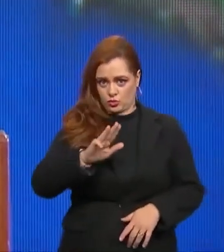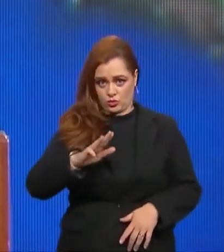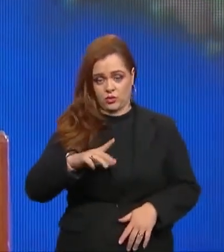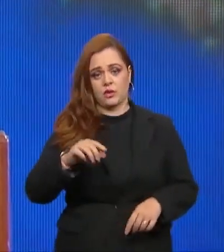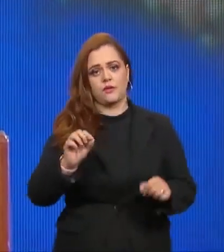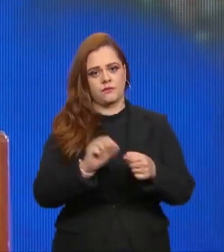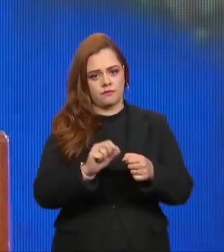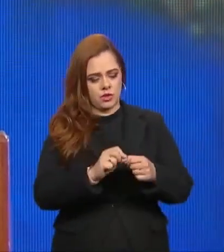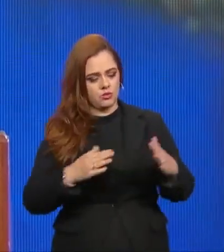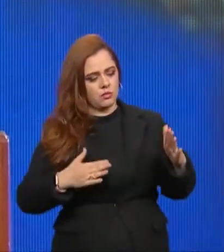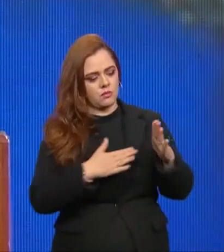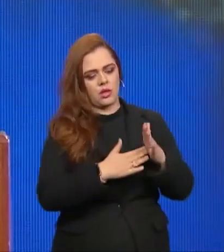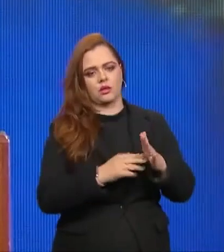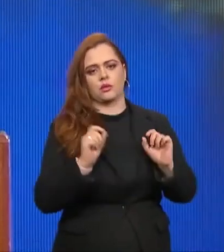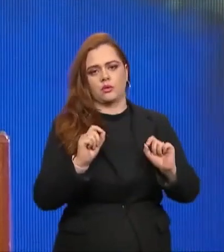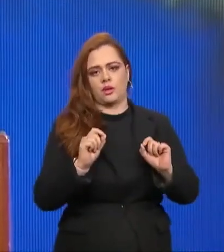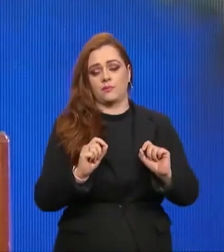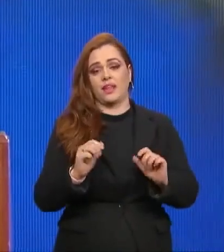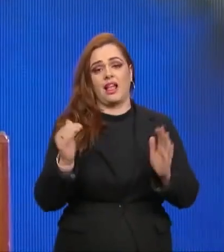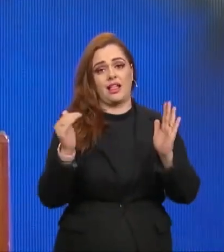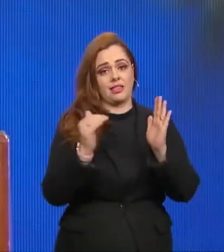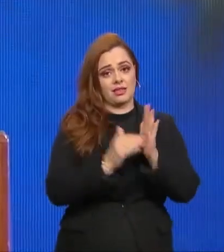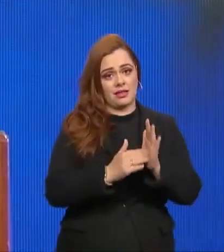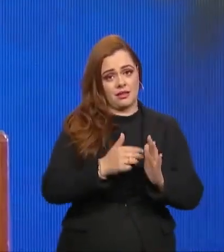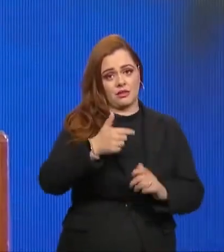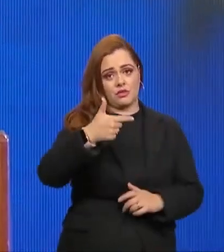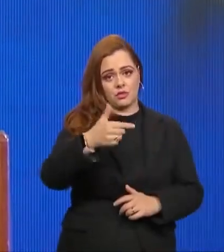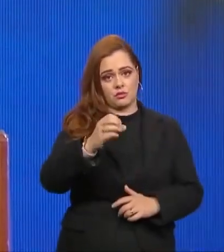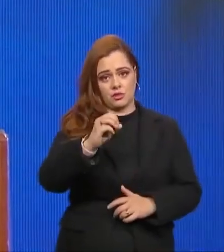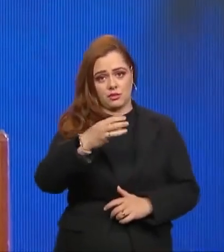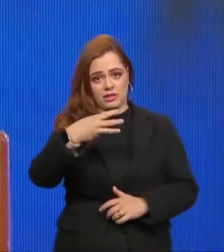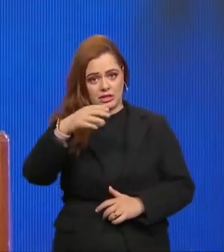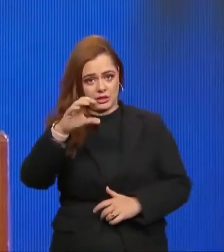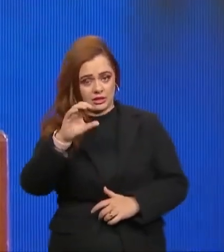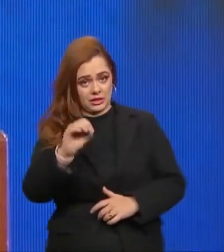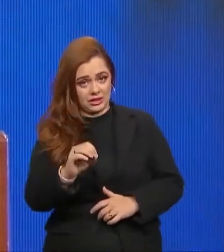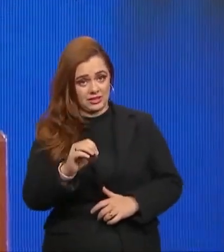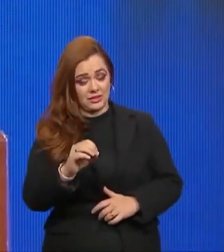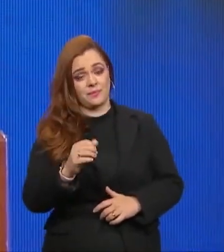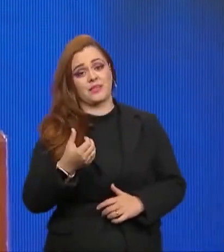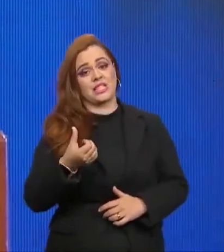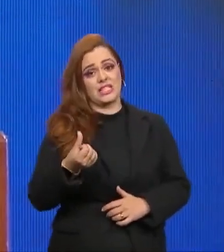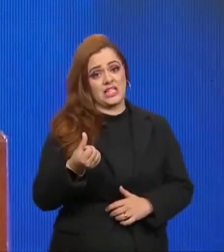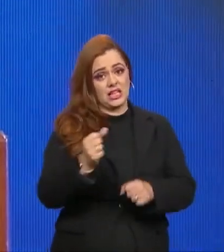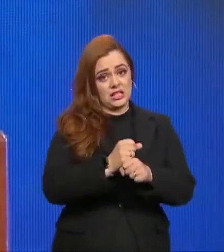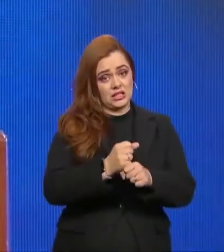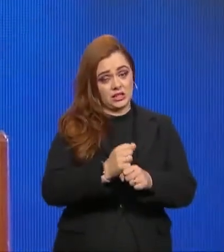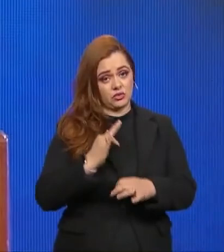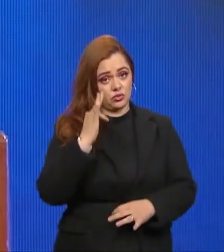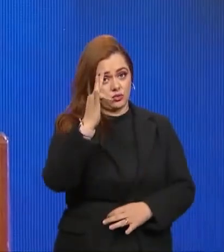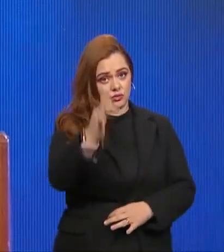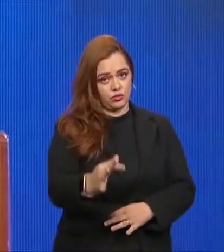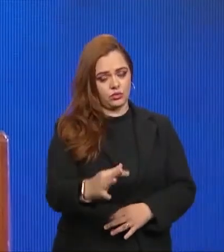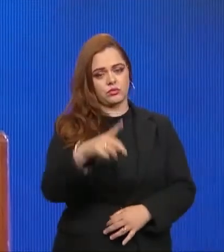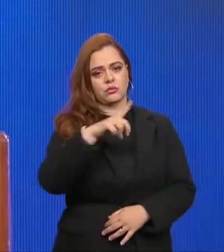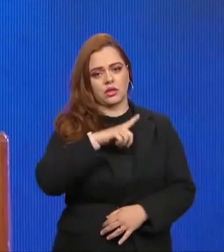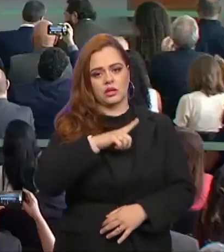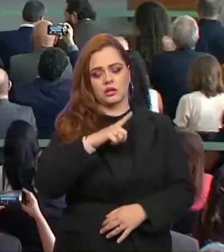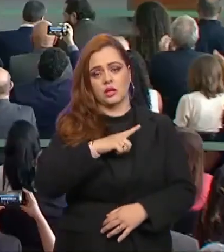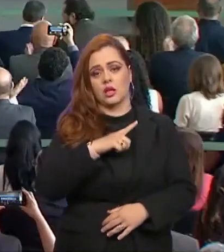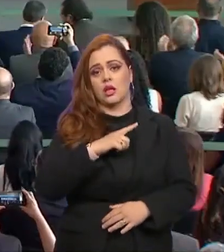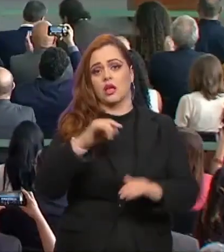2030, ou seja, daqui a 6 anos, iremos ter um índice zero de